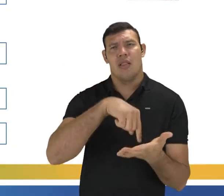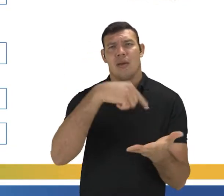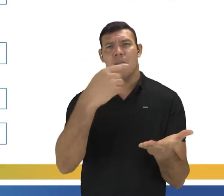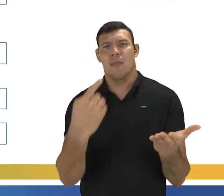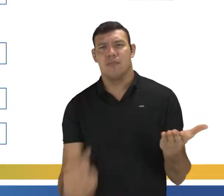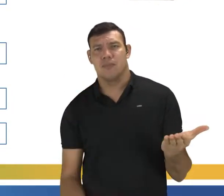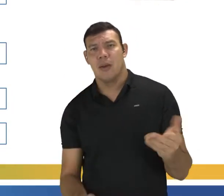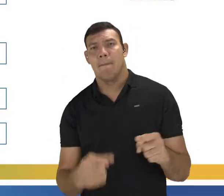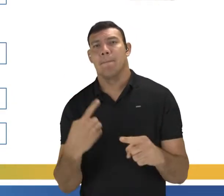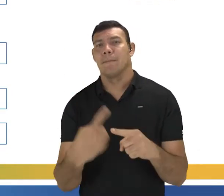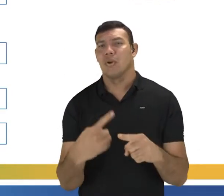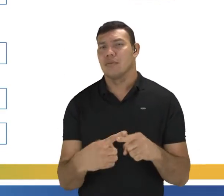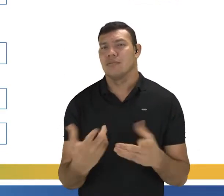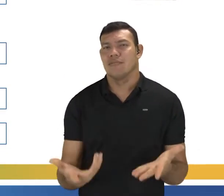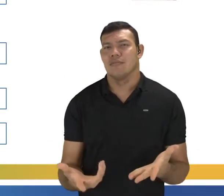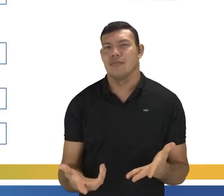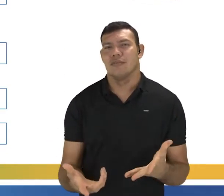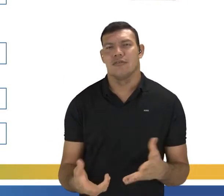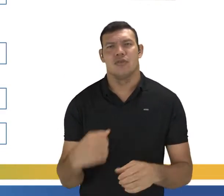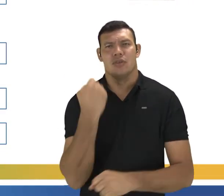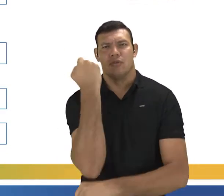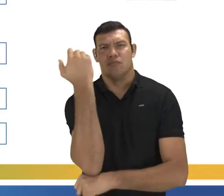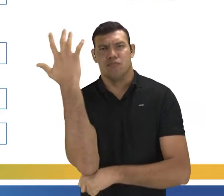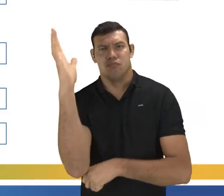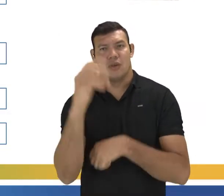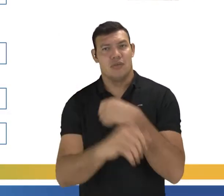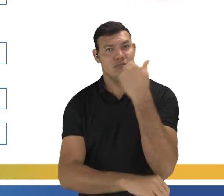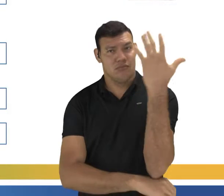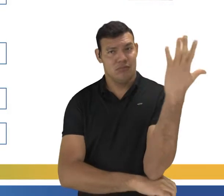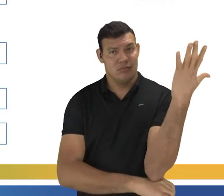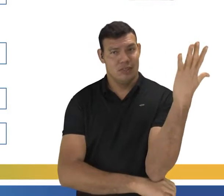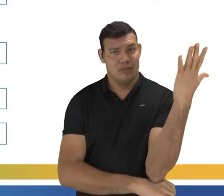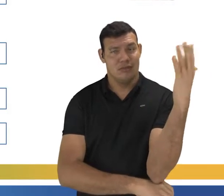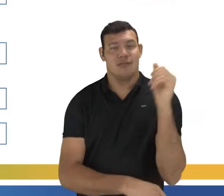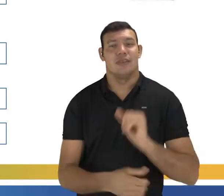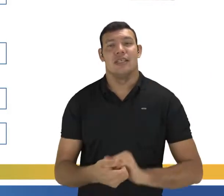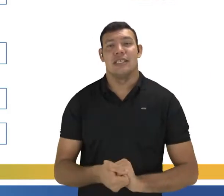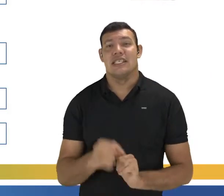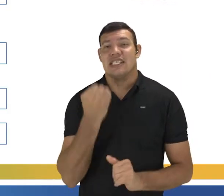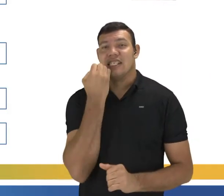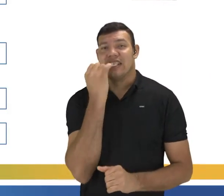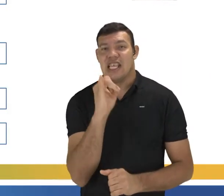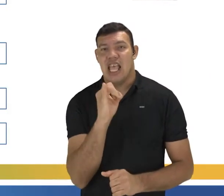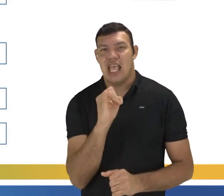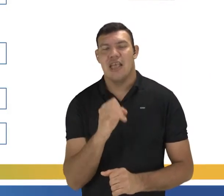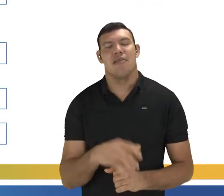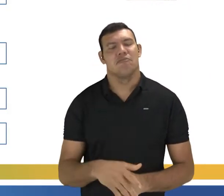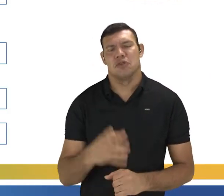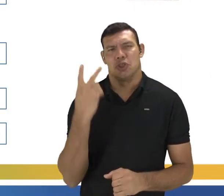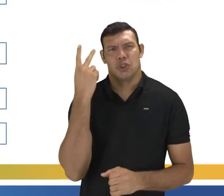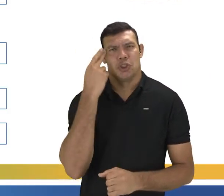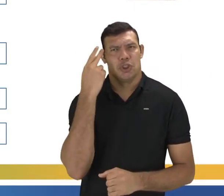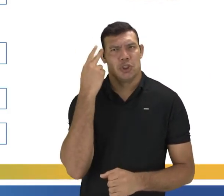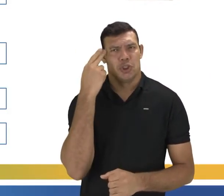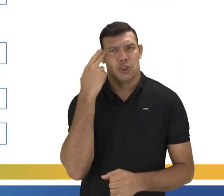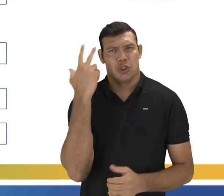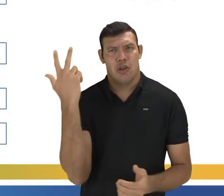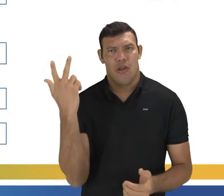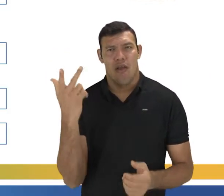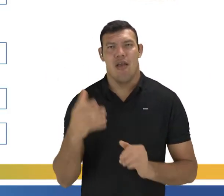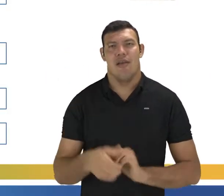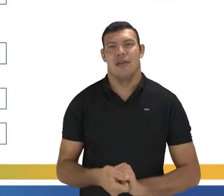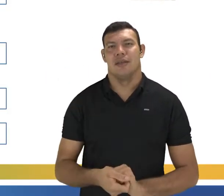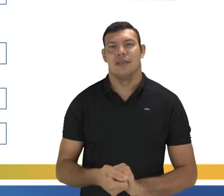ele pensava o seguinte que era da natureza do objeto então o seu objeto tava se movimentando era porque era natureza dele e